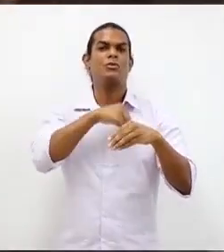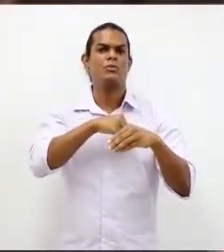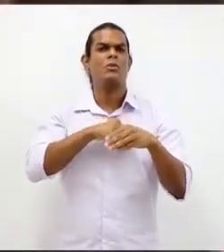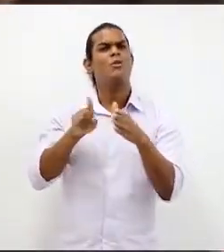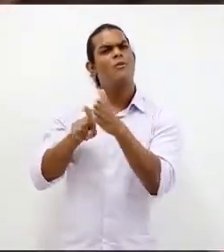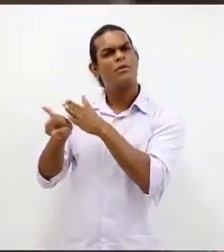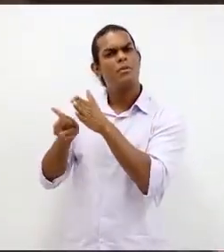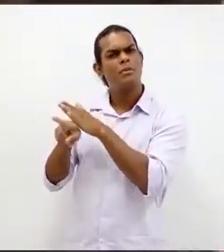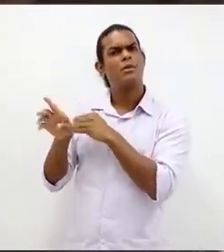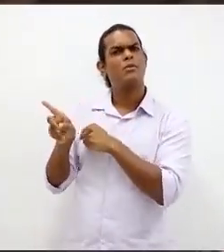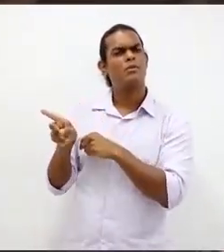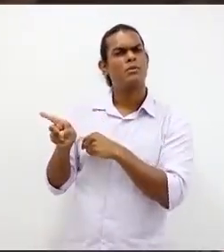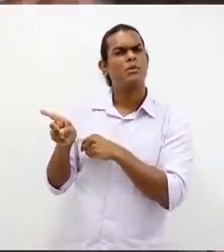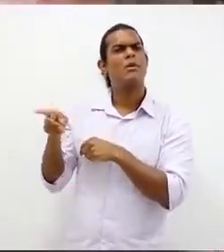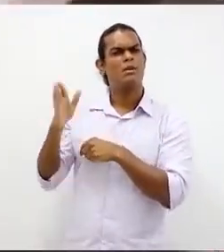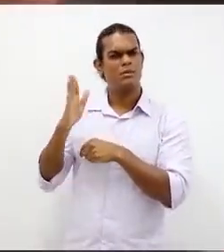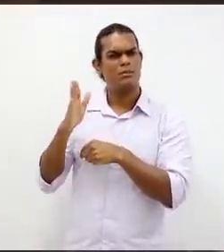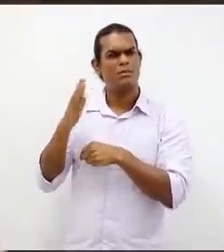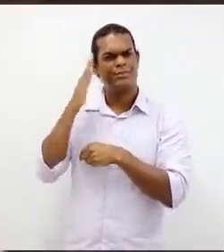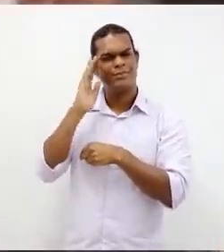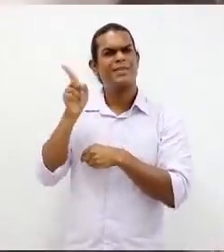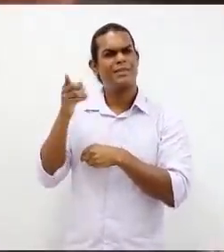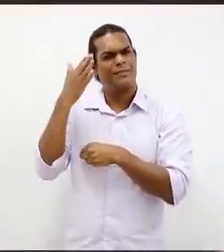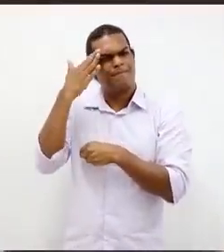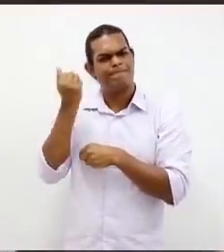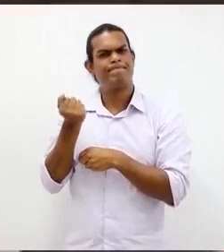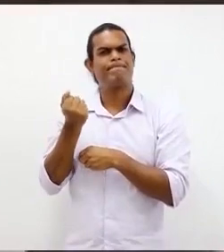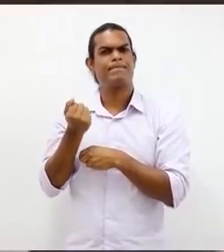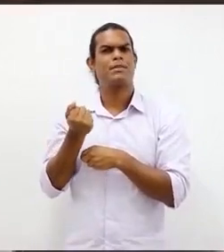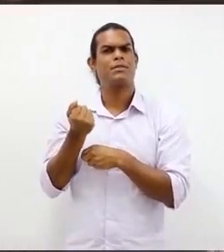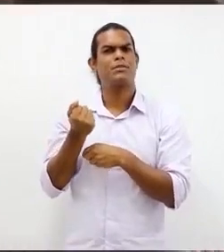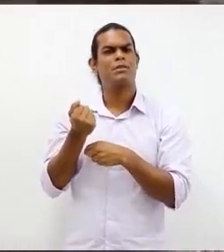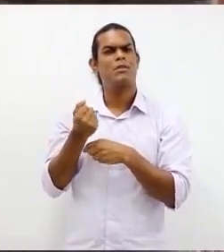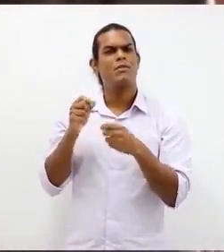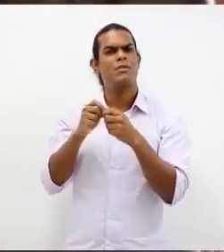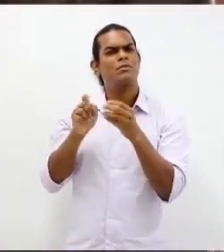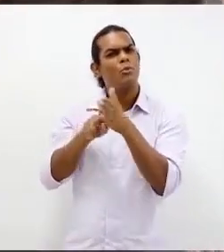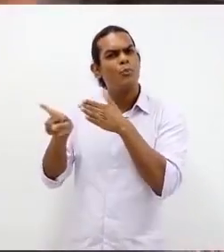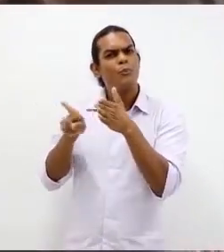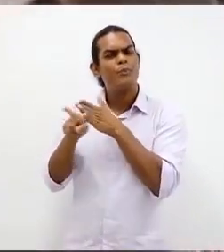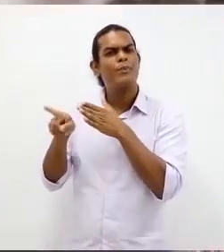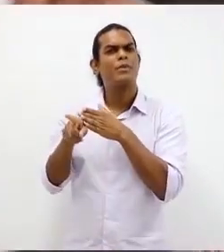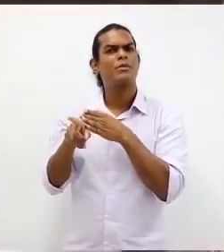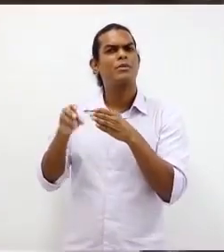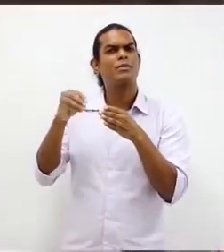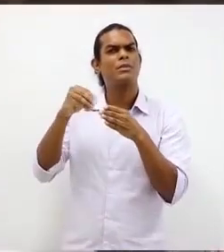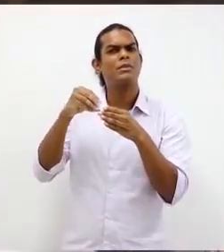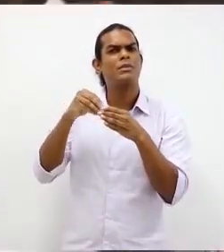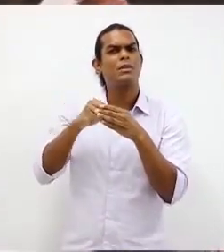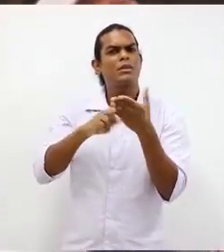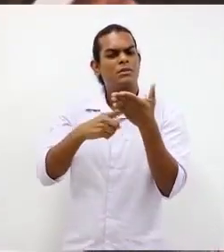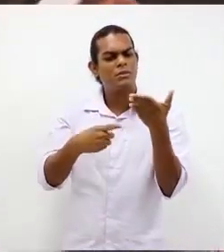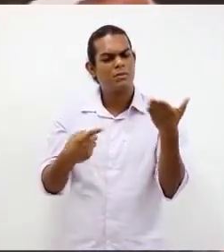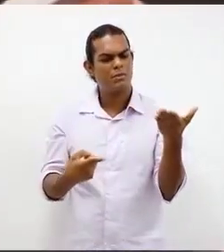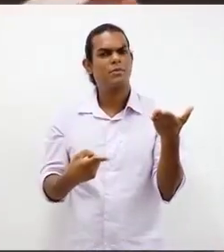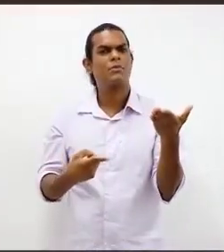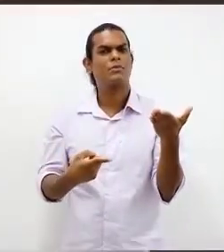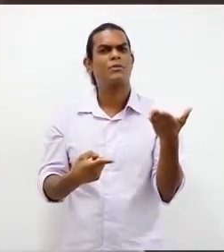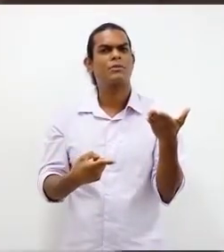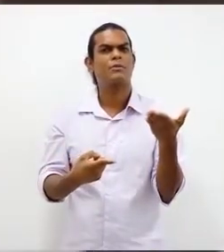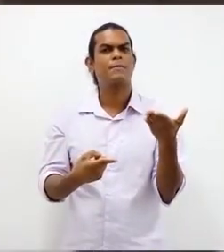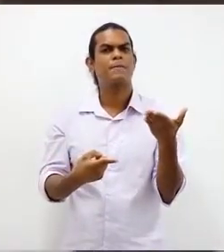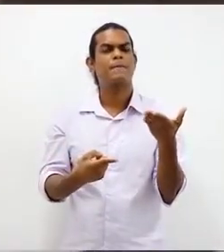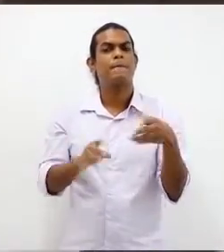ela sabe, porque ela é uma técnica de segurança competente. A gente vai fazer uma pergunta que eu já fiz no manual. O tanque de combustível de